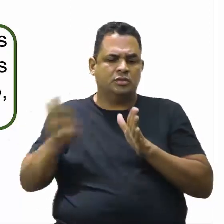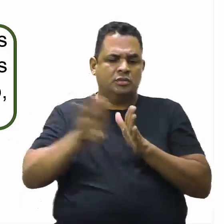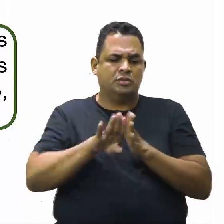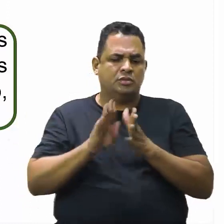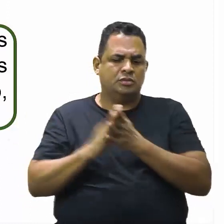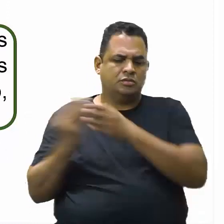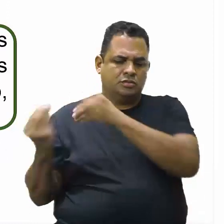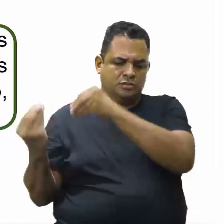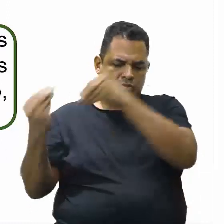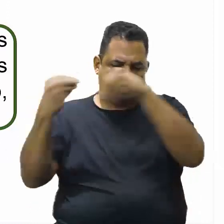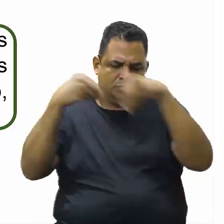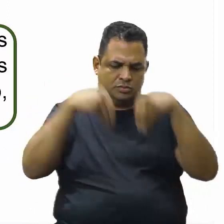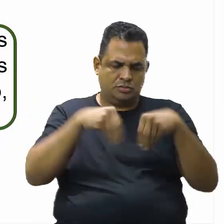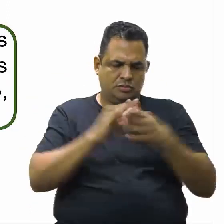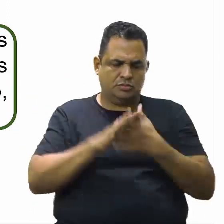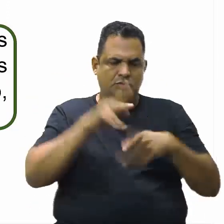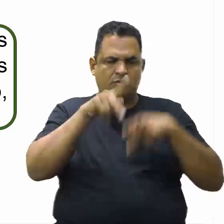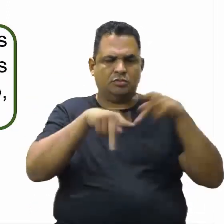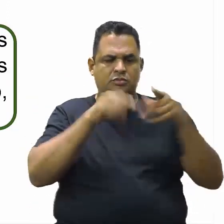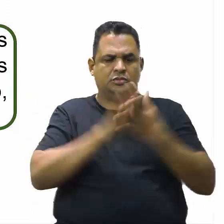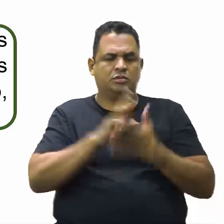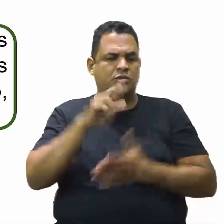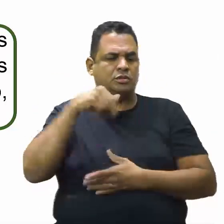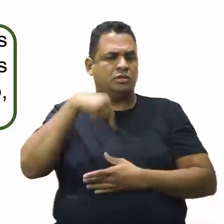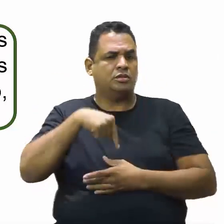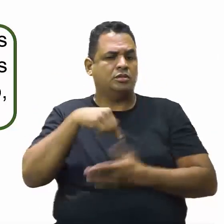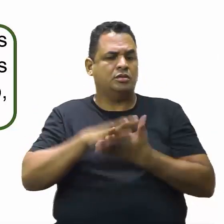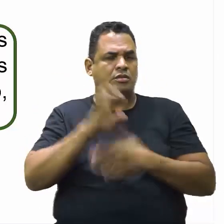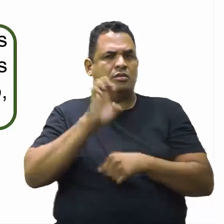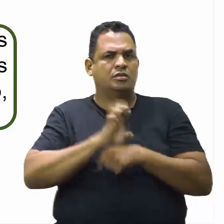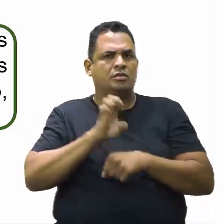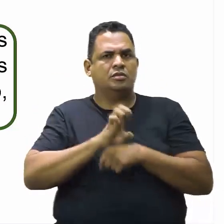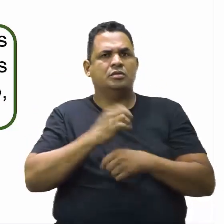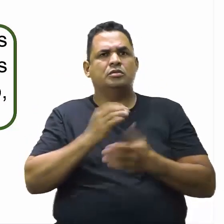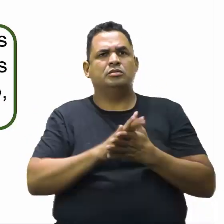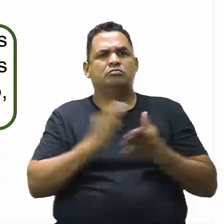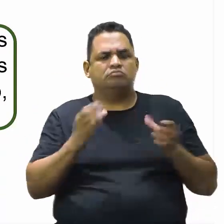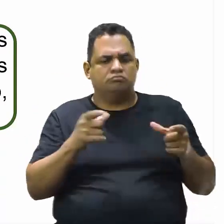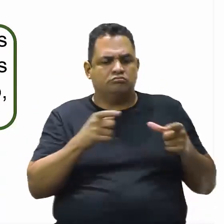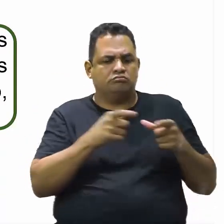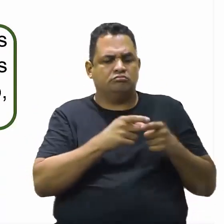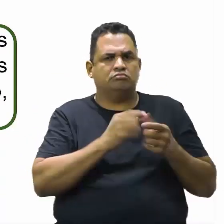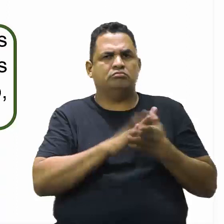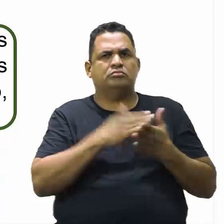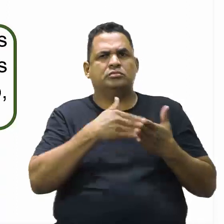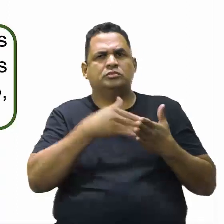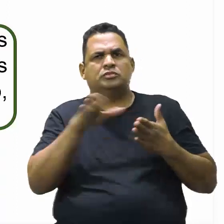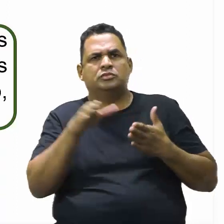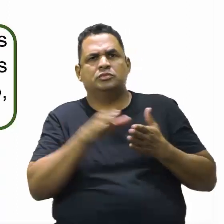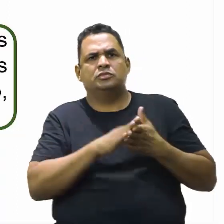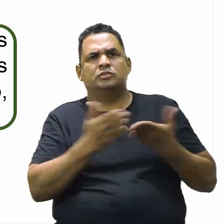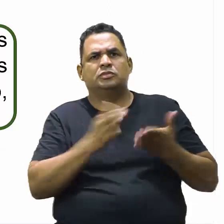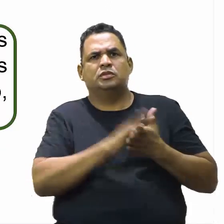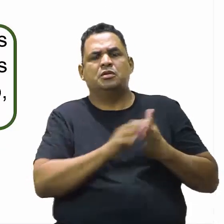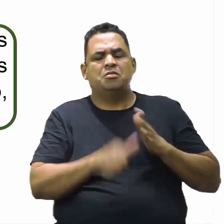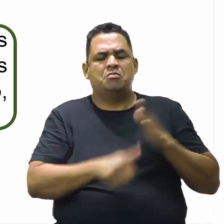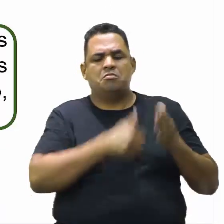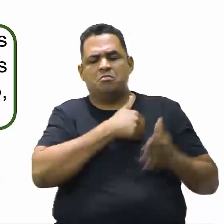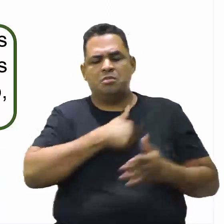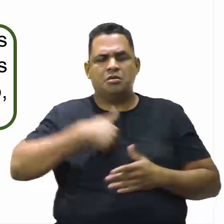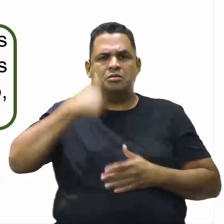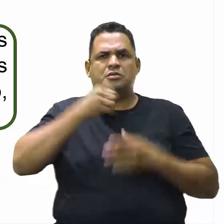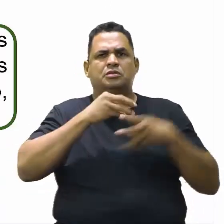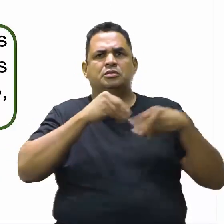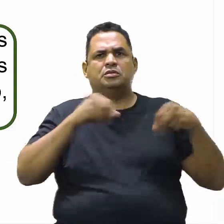desse grande contingente populacional no nosso estado? Concentração fundiária, expulsou pequenos agricultores das melhores terras. Eu falei para